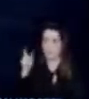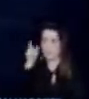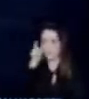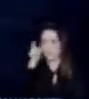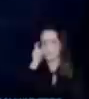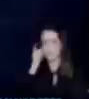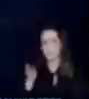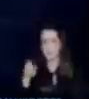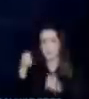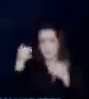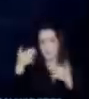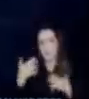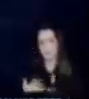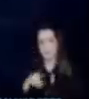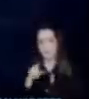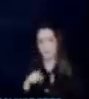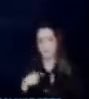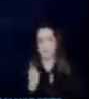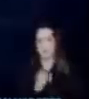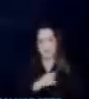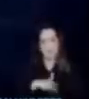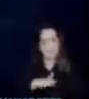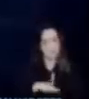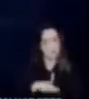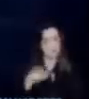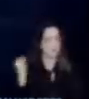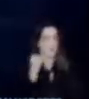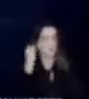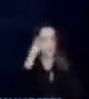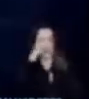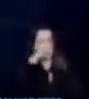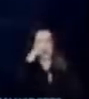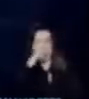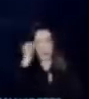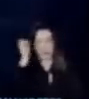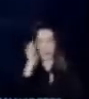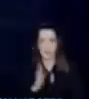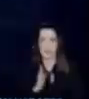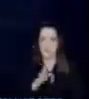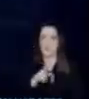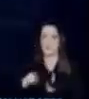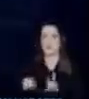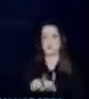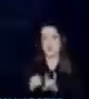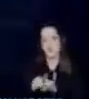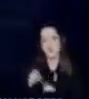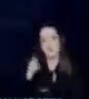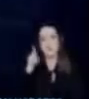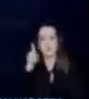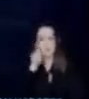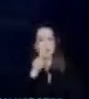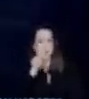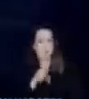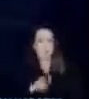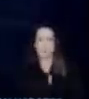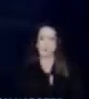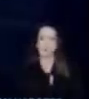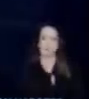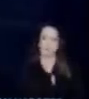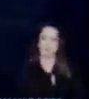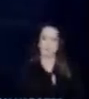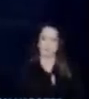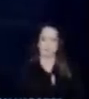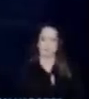esse momento é um momento histórico para o Brasil e para os Estados Unidos.